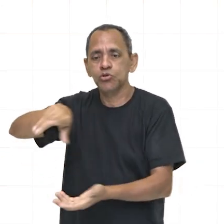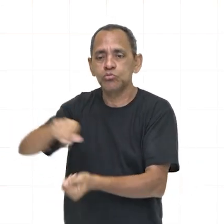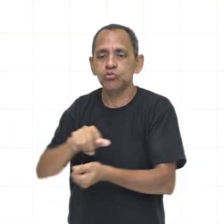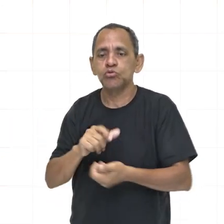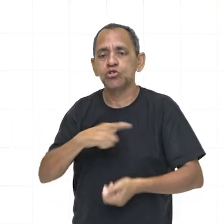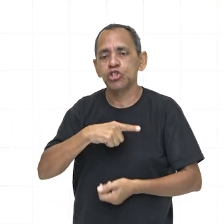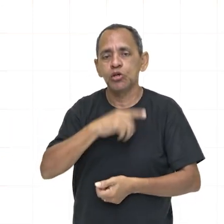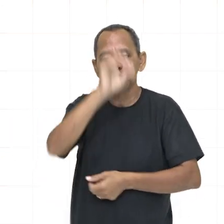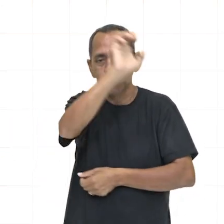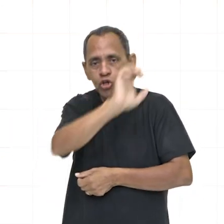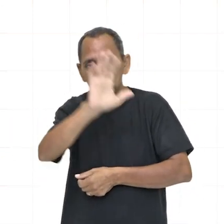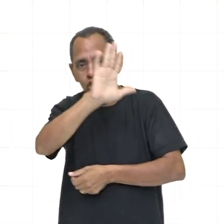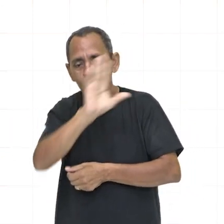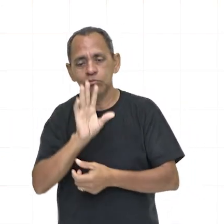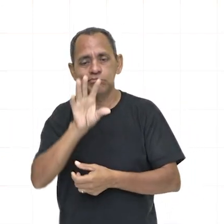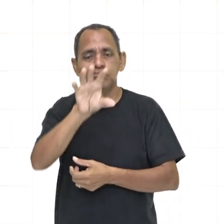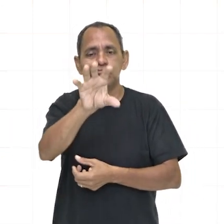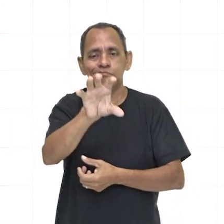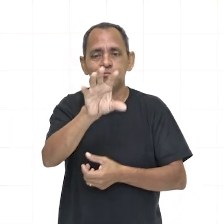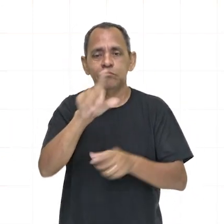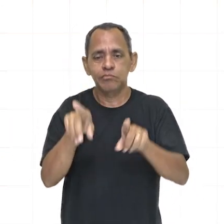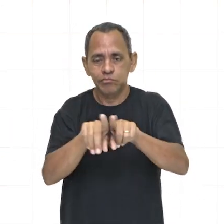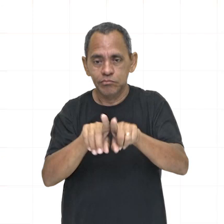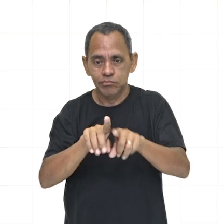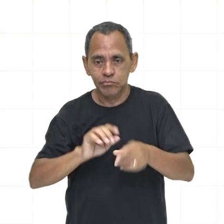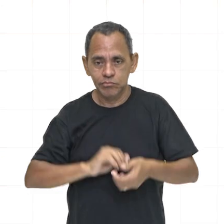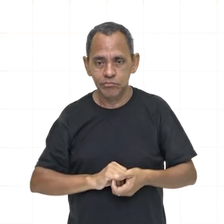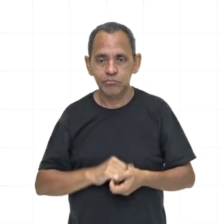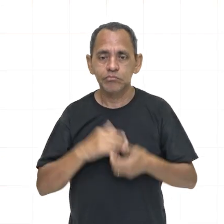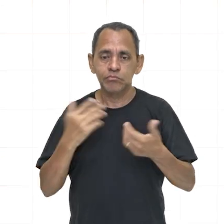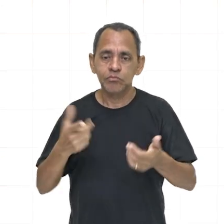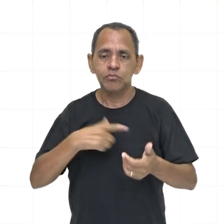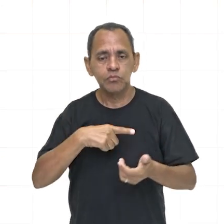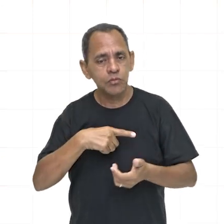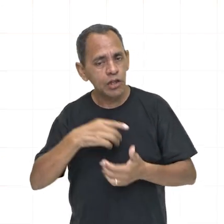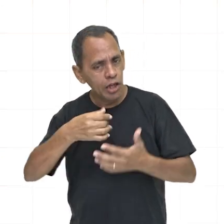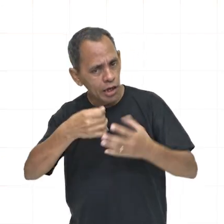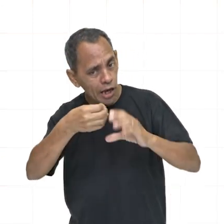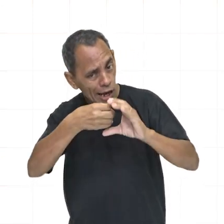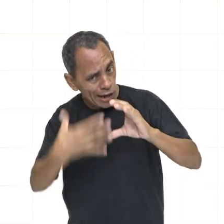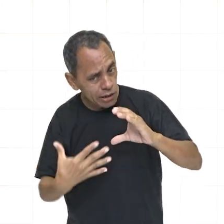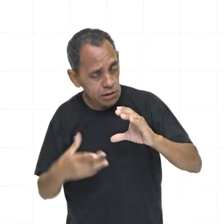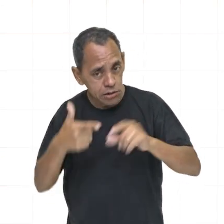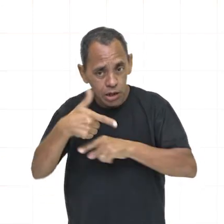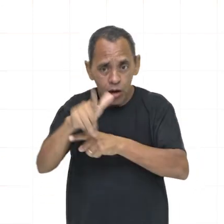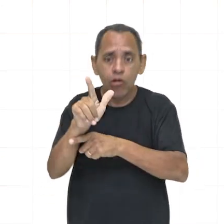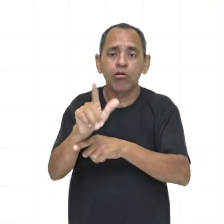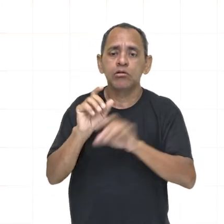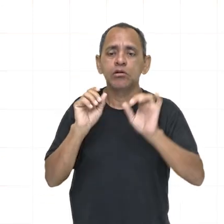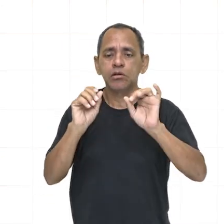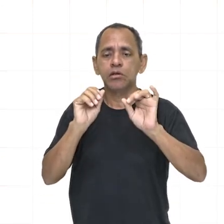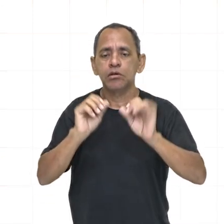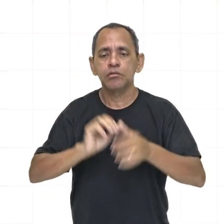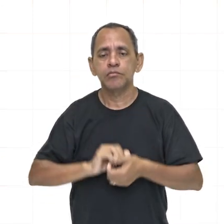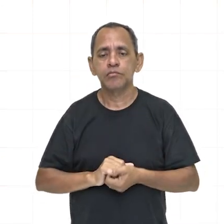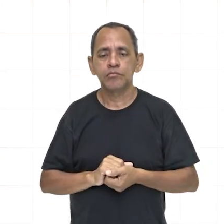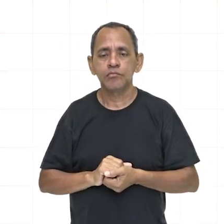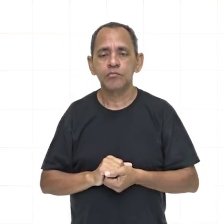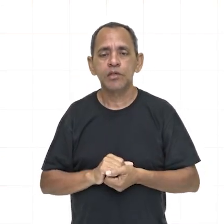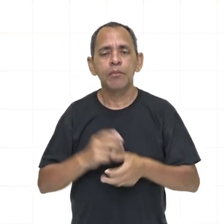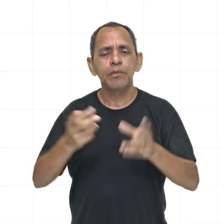Europa lá no centro, tá? Então aí surge uma outra característica disso, que é a visão